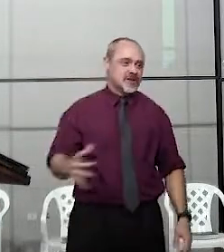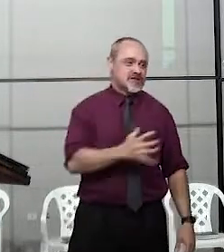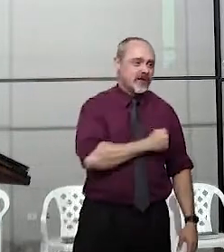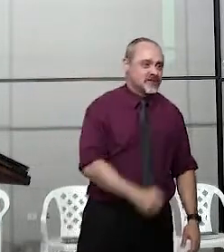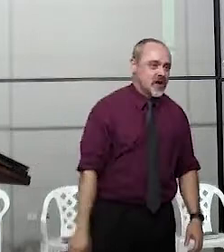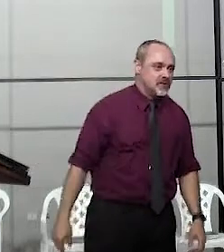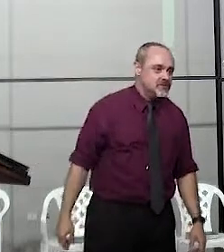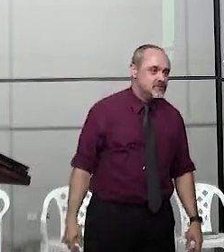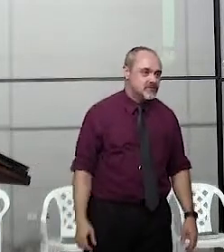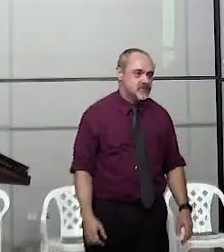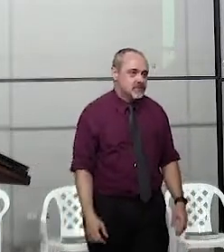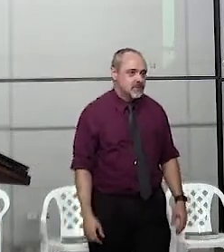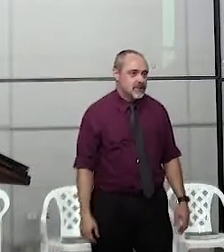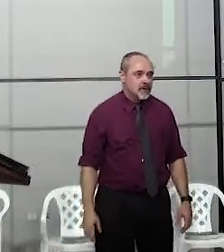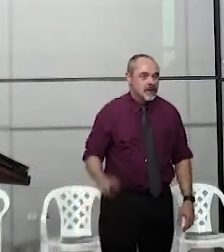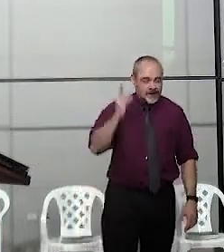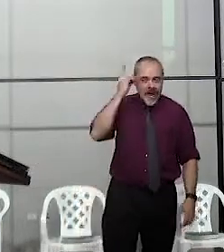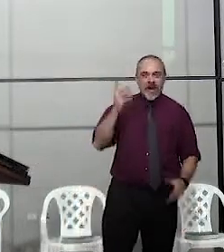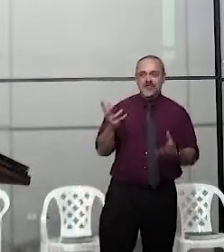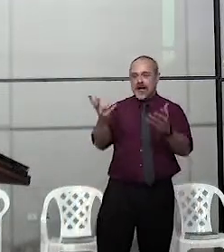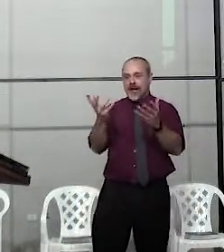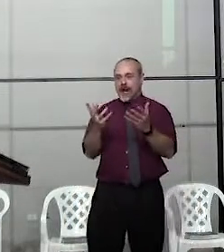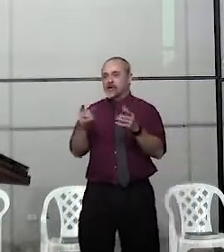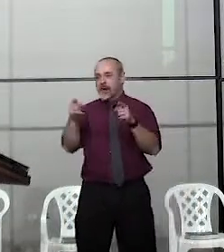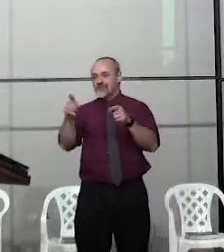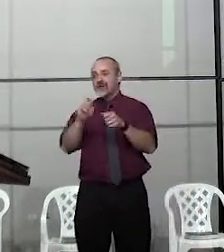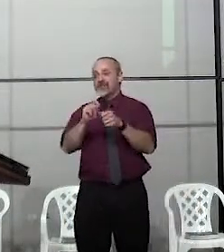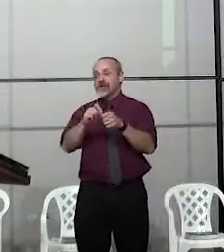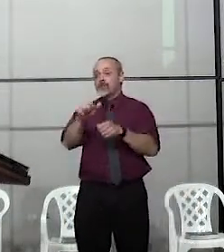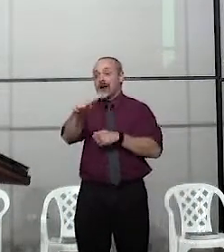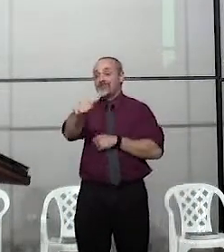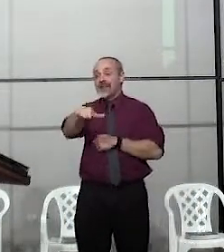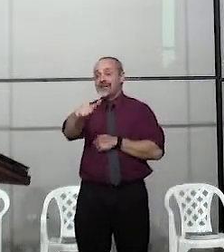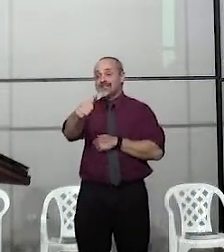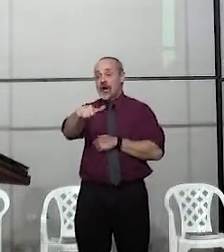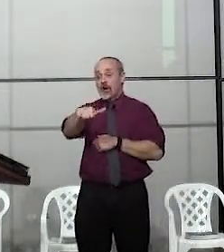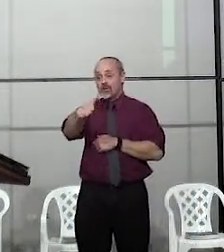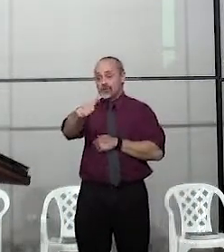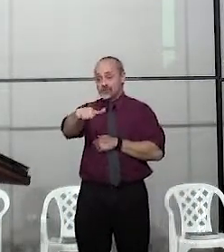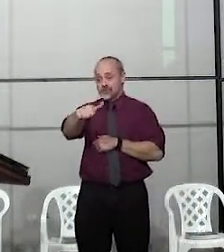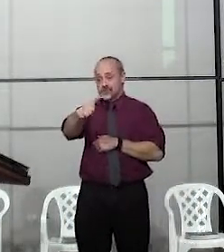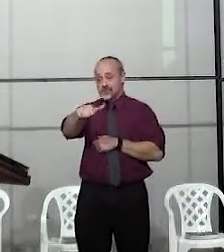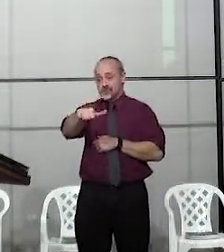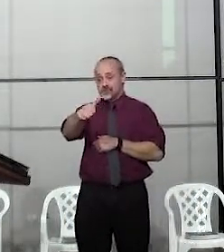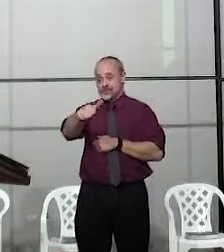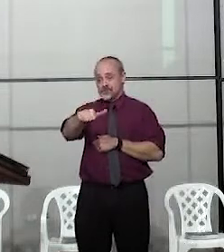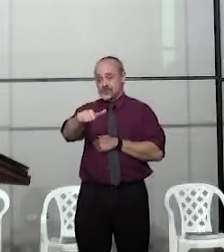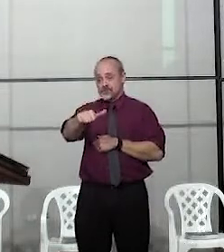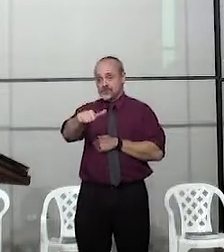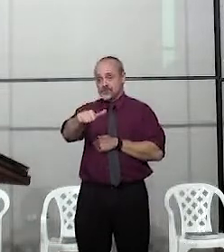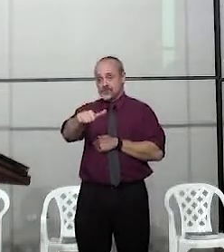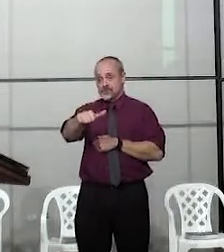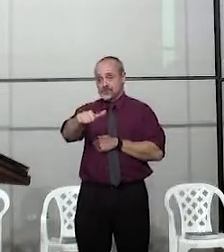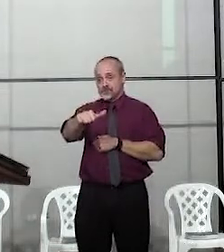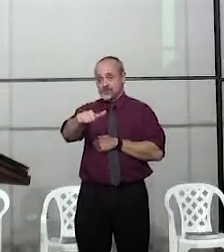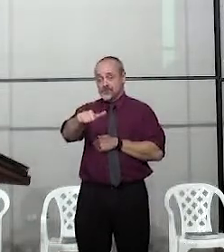da sua salvação. Deus está querendo para você fazer uma avaliação